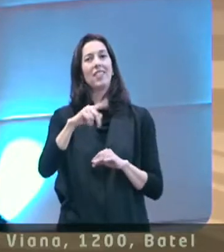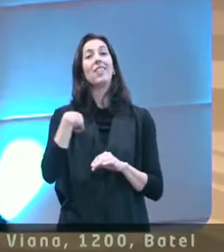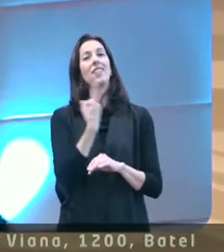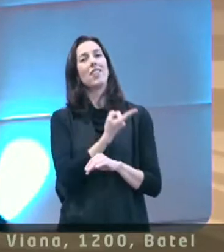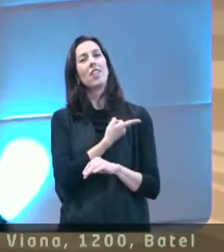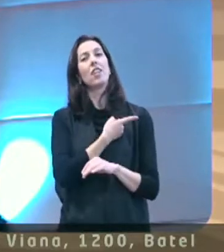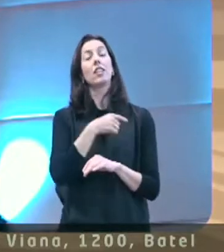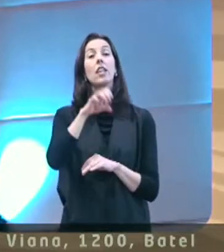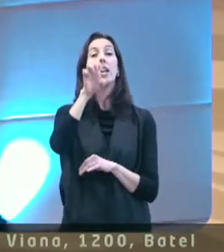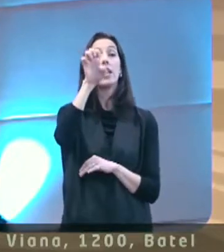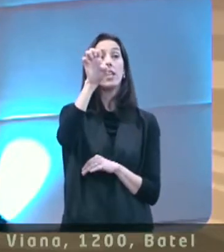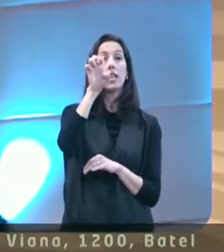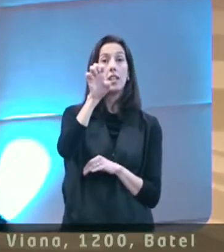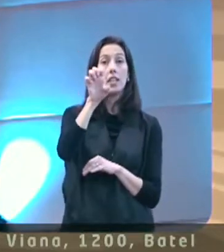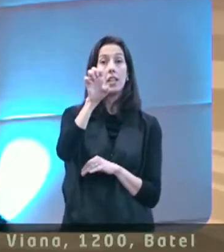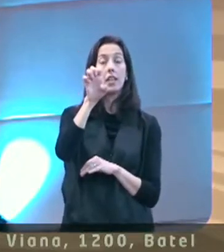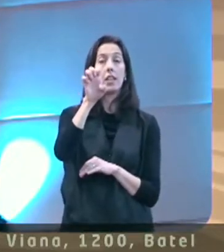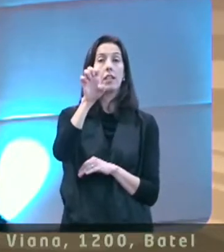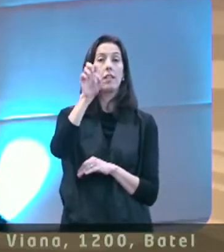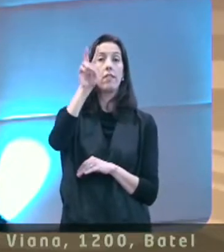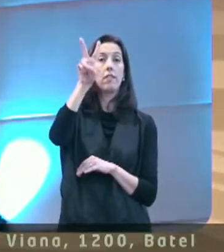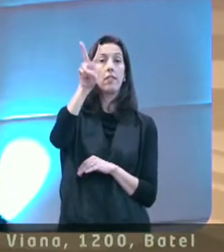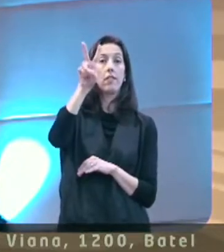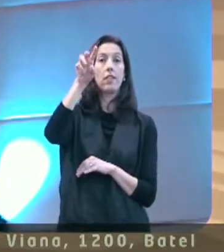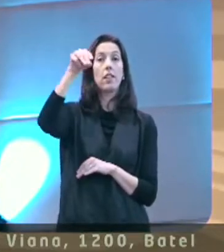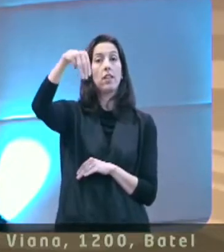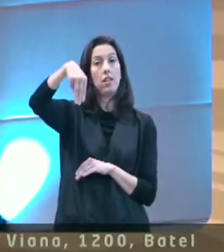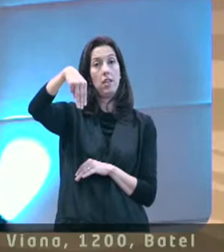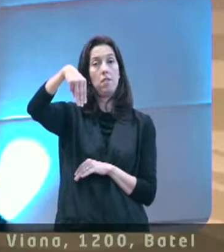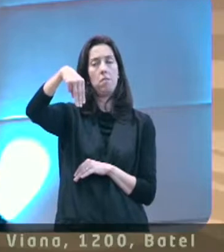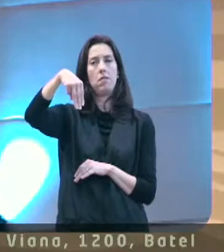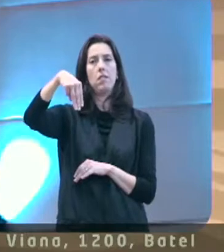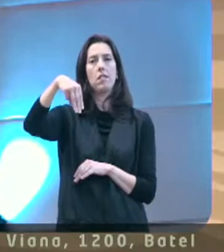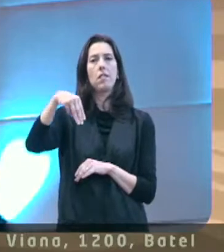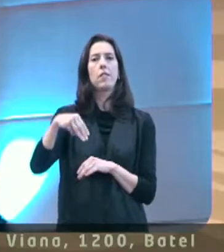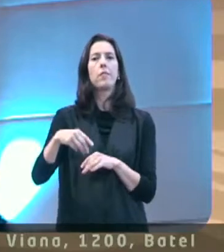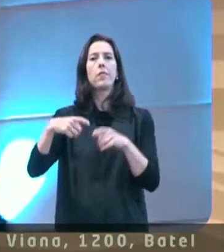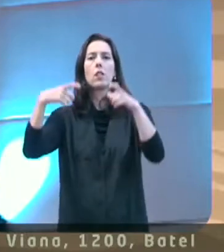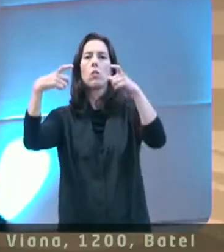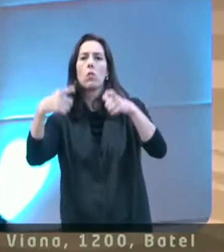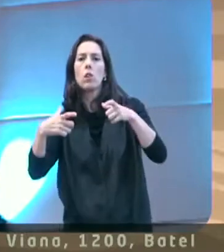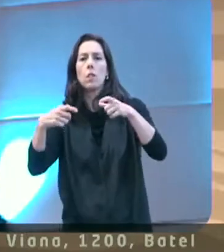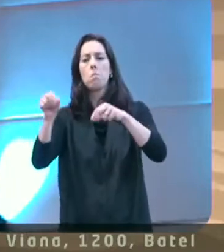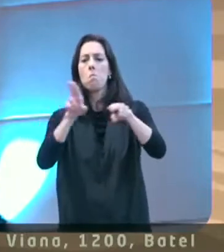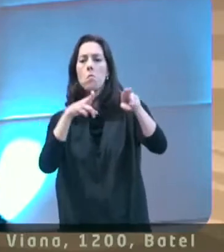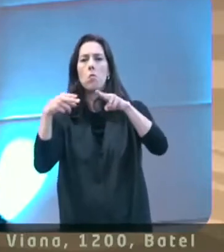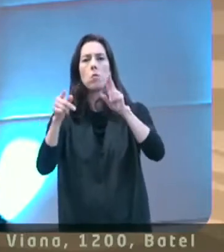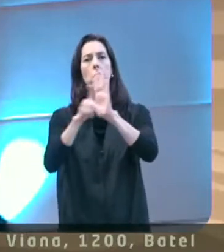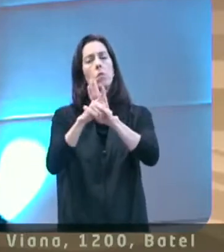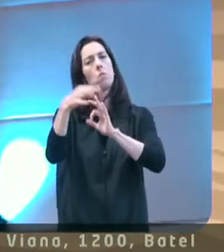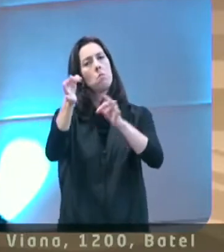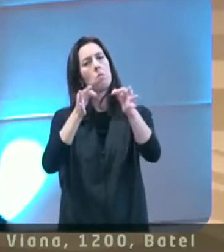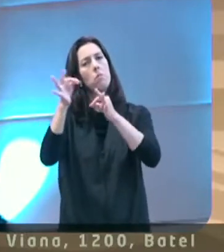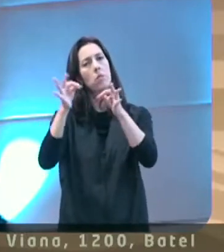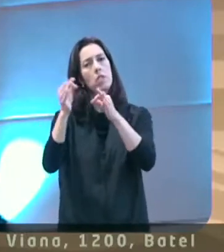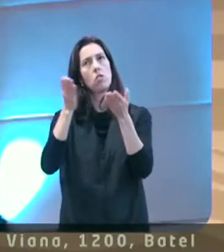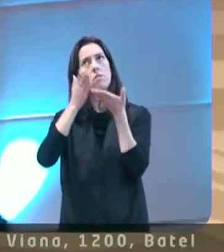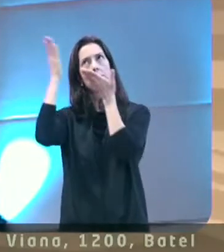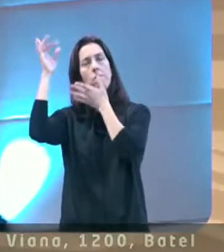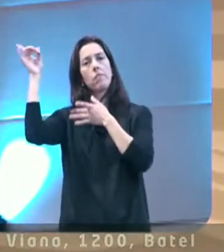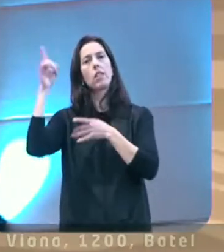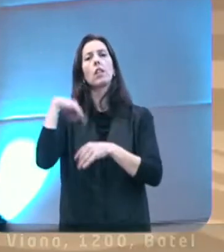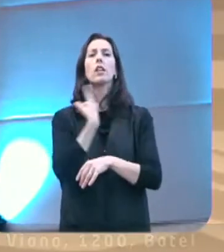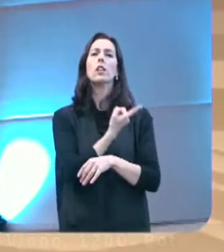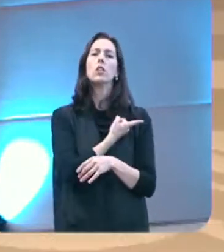Música. E recebemos na expectativa, sonhávamos já há vários anos e esperávamos pela